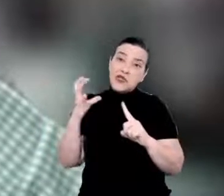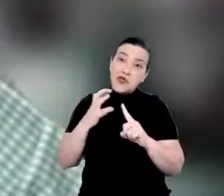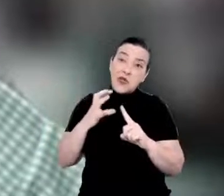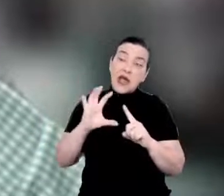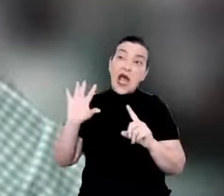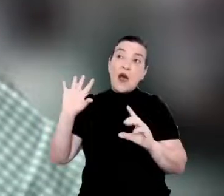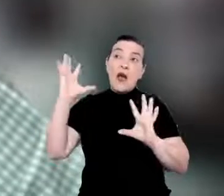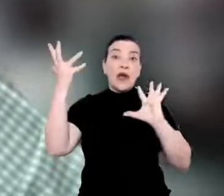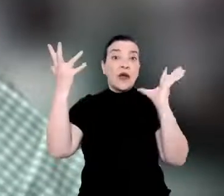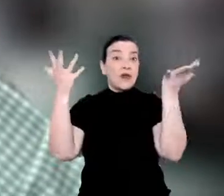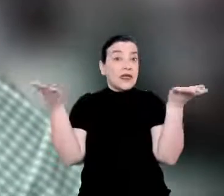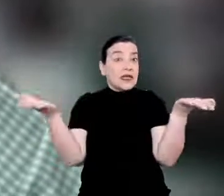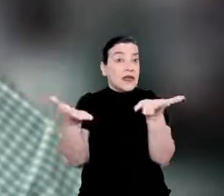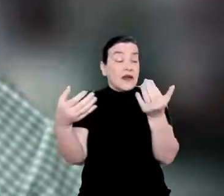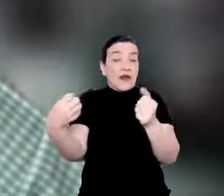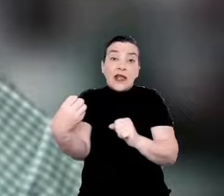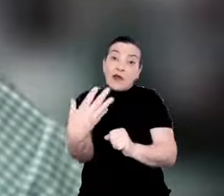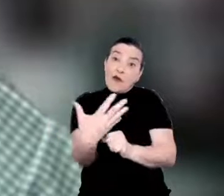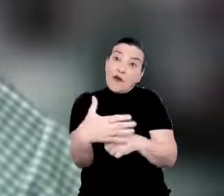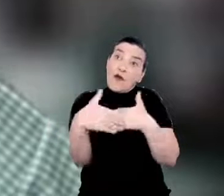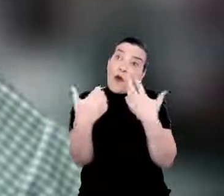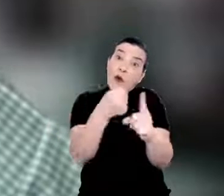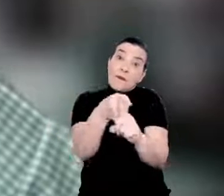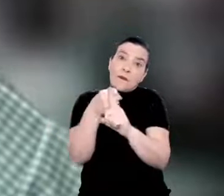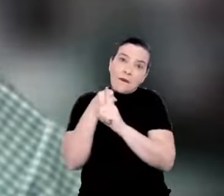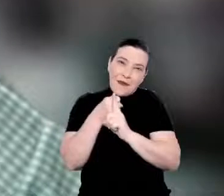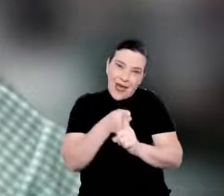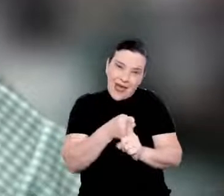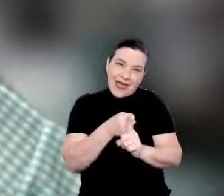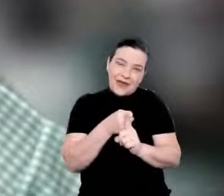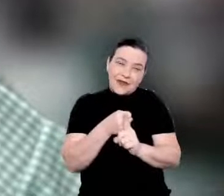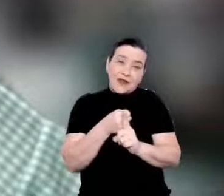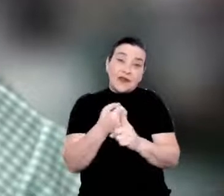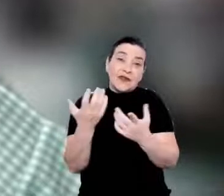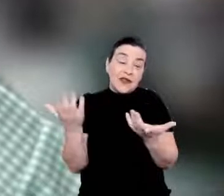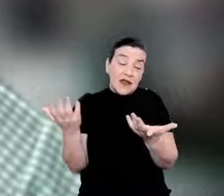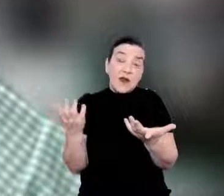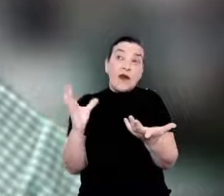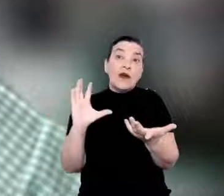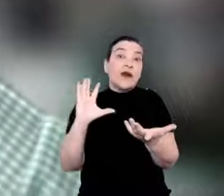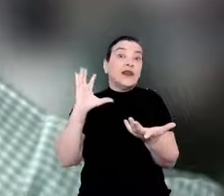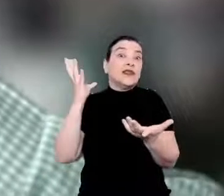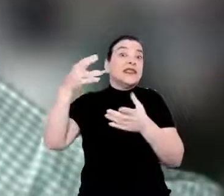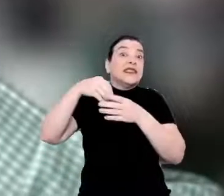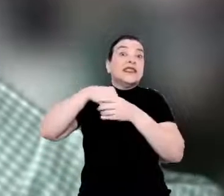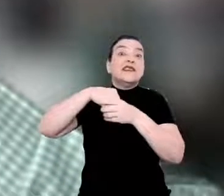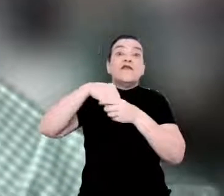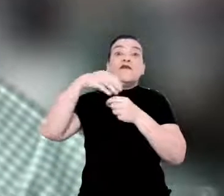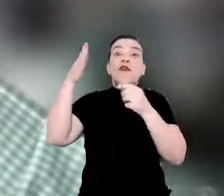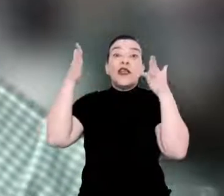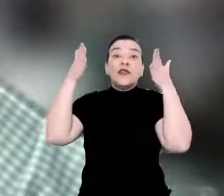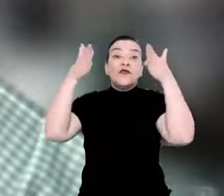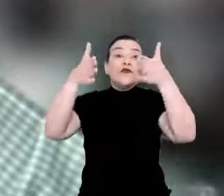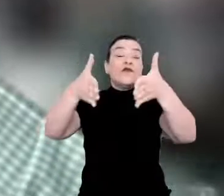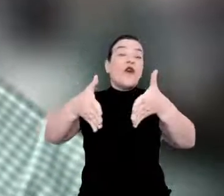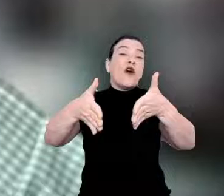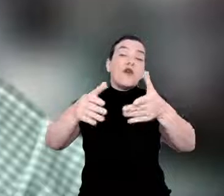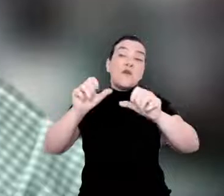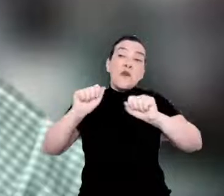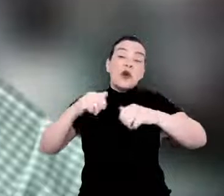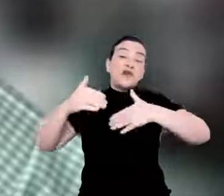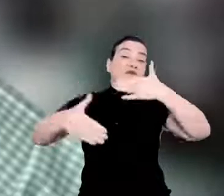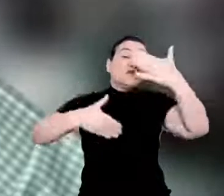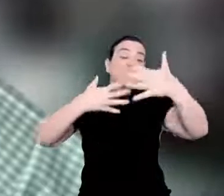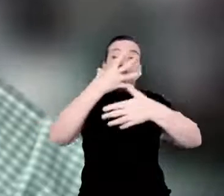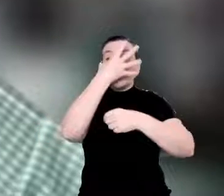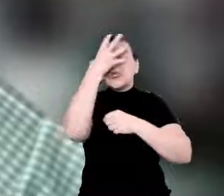causou impacto, ou o que nós conhecemos bem. São os nossos viés. Os acontecimentos fora desses aspectos tendem a ser esquecidos ou recordados